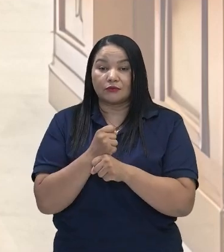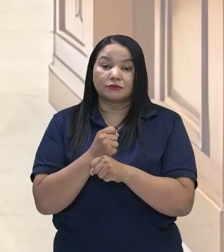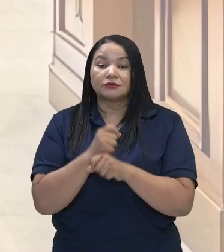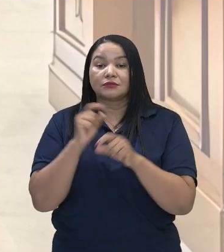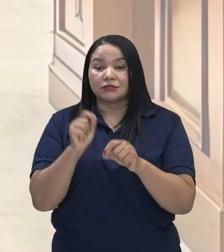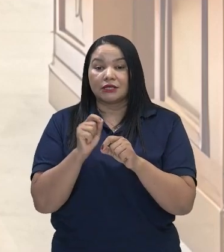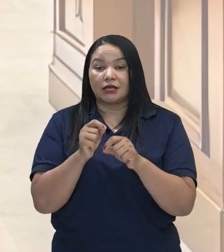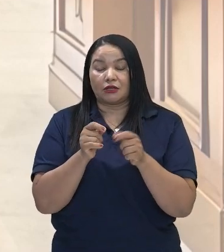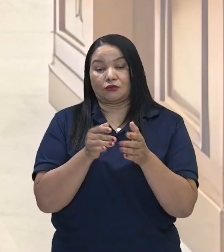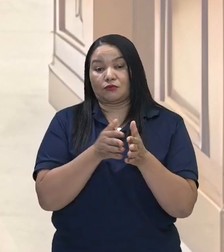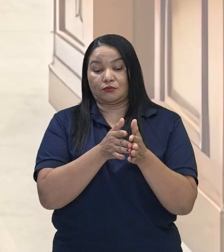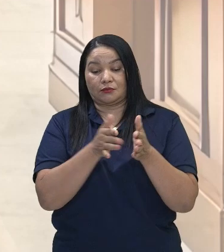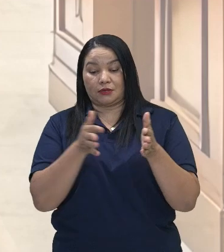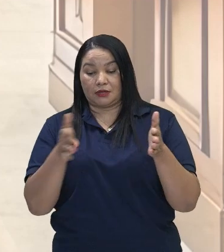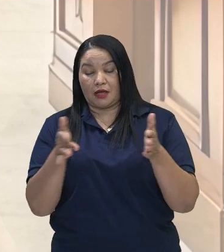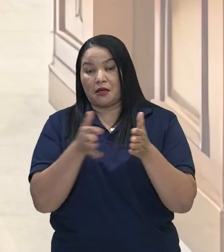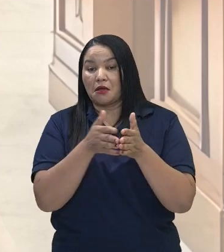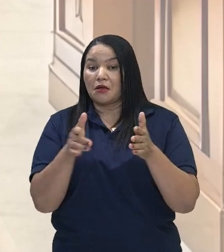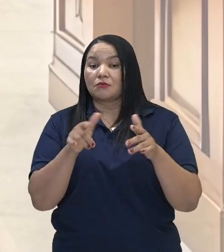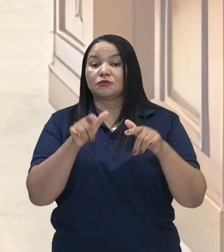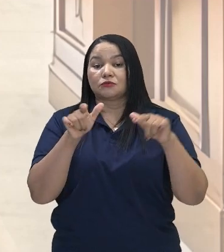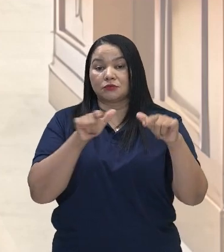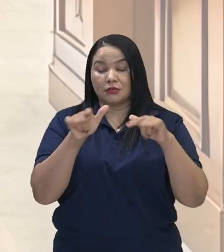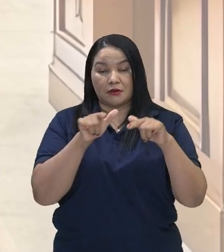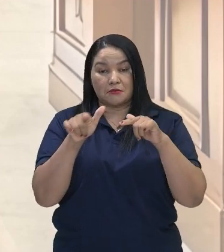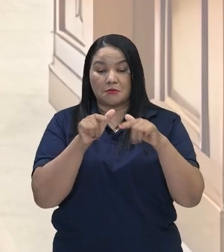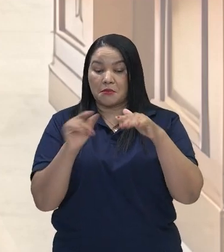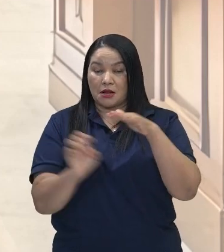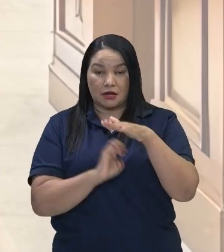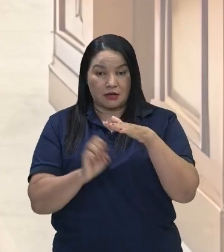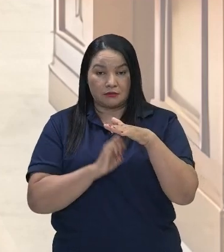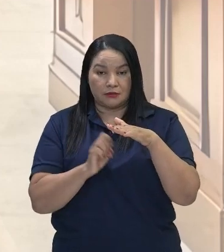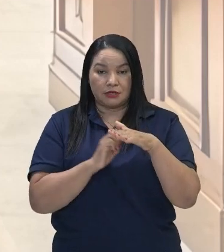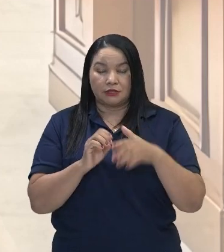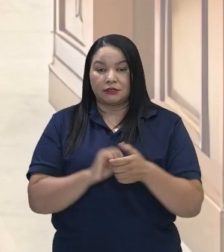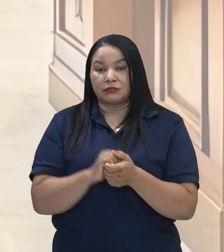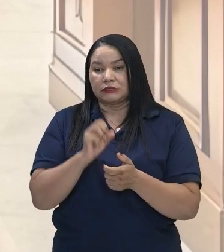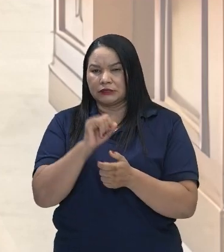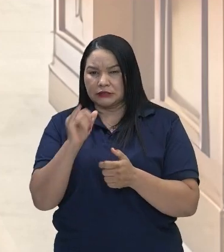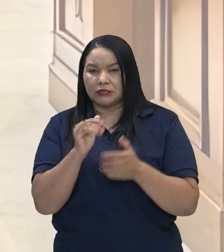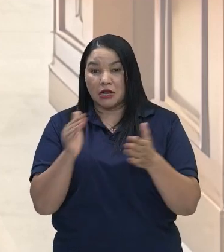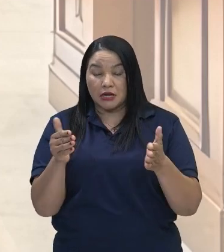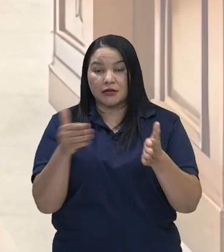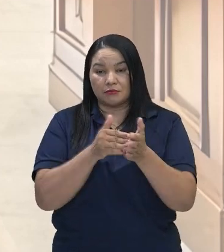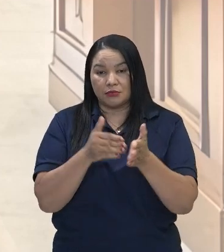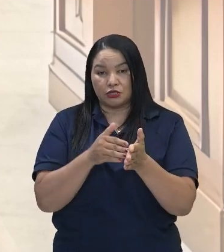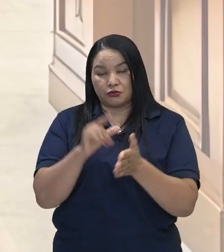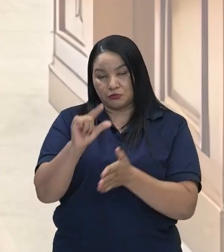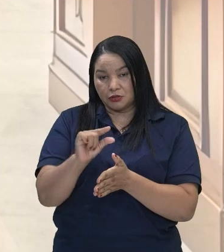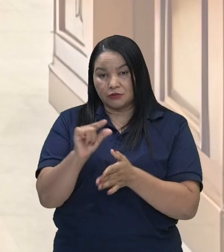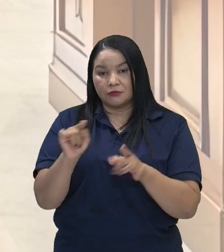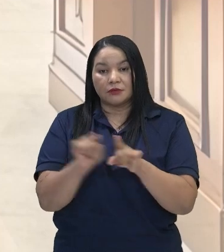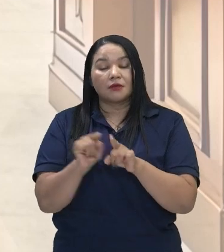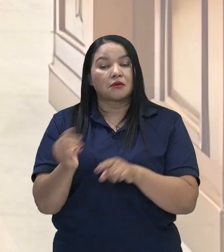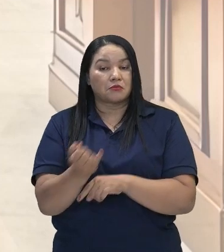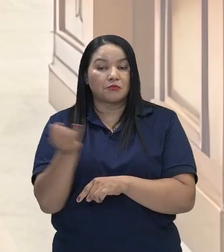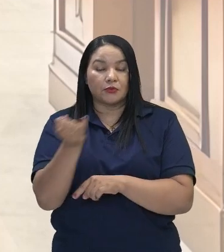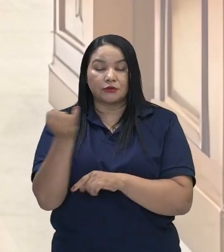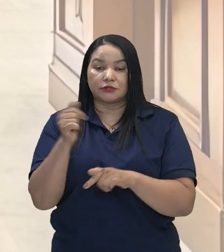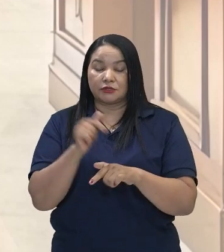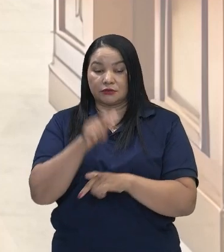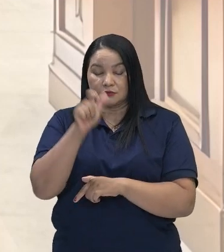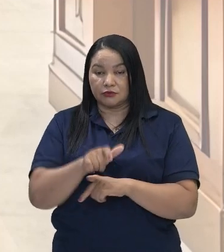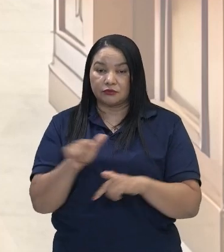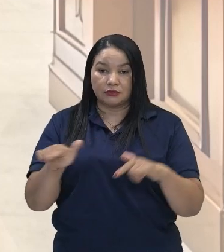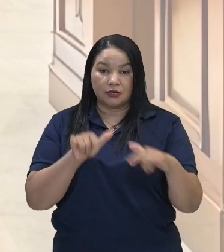do tempo que o trabalhador ficou naquela empresa. Tem um valor, tem um limite mínimo. Isso é muito importante para o trabalhador,